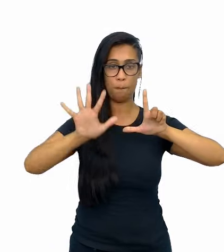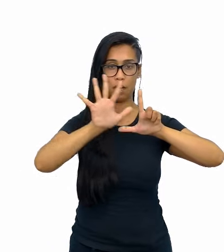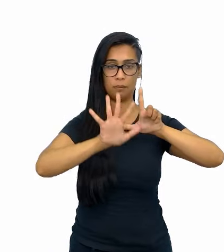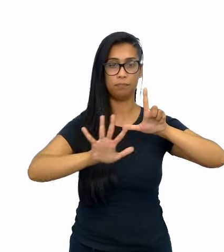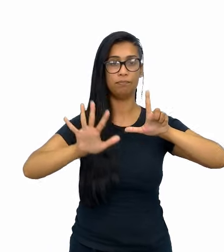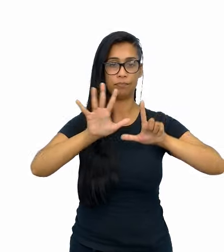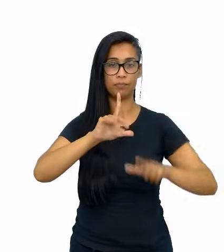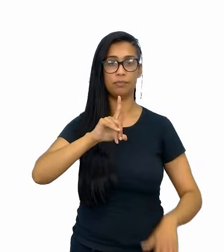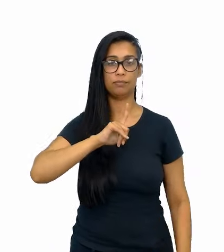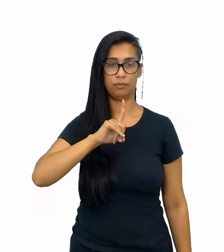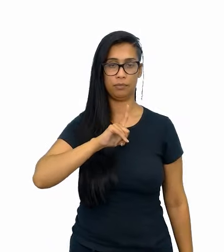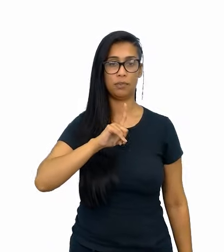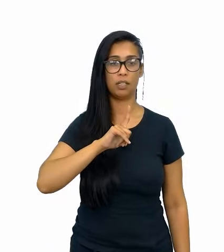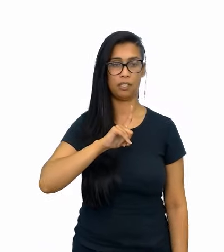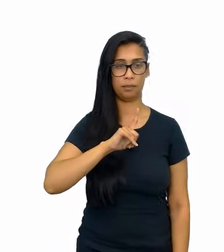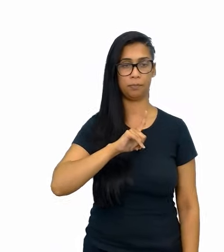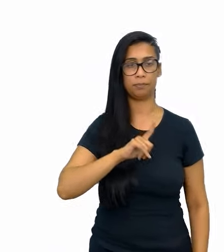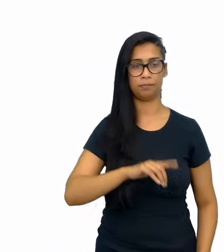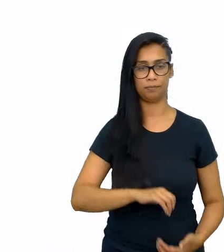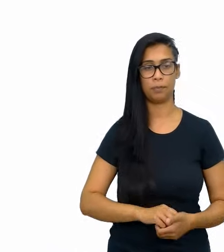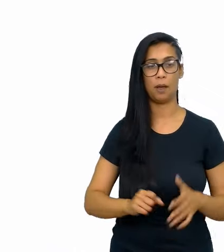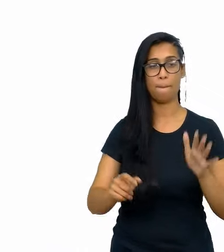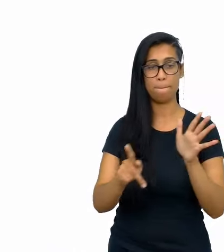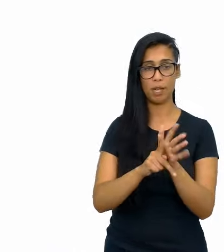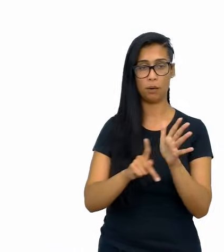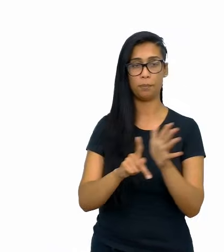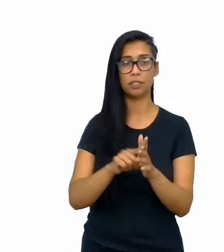e depois existem relatórios que podem ser